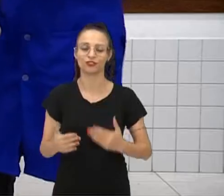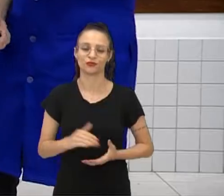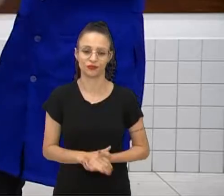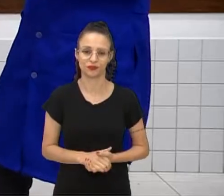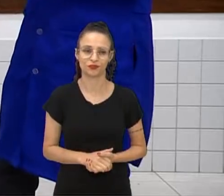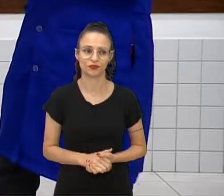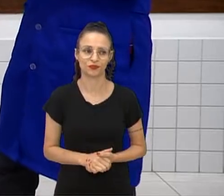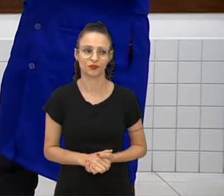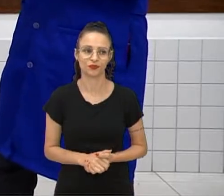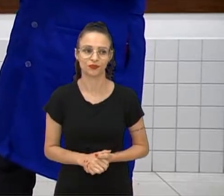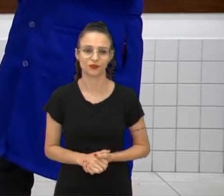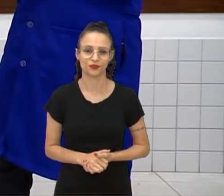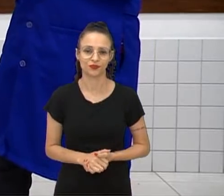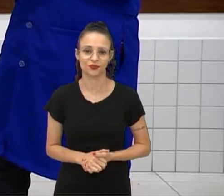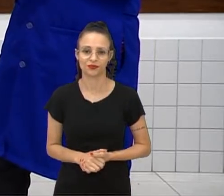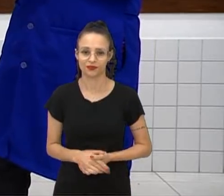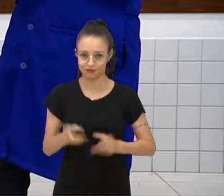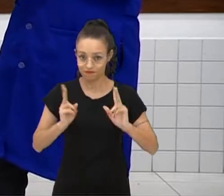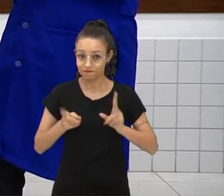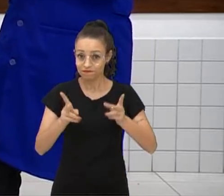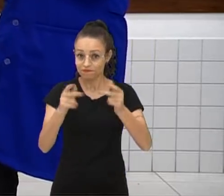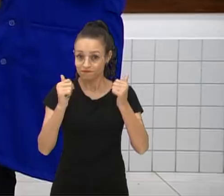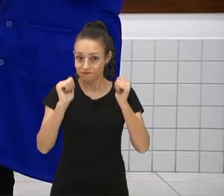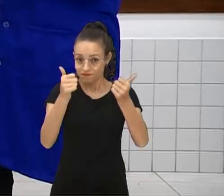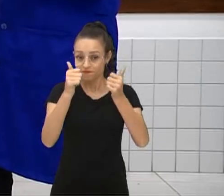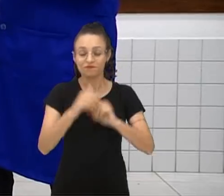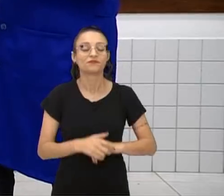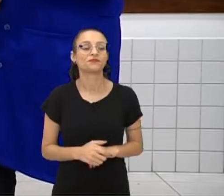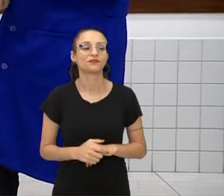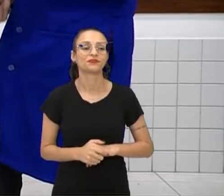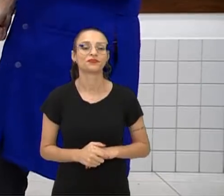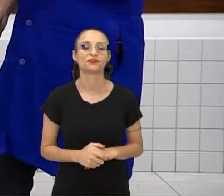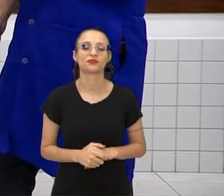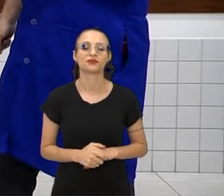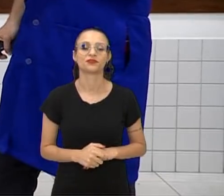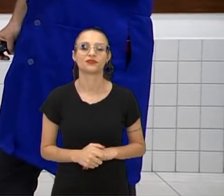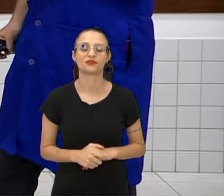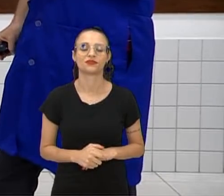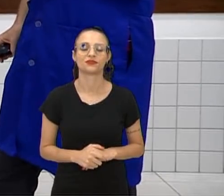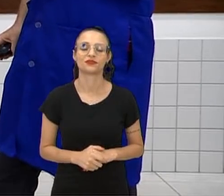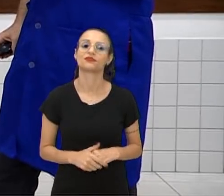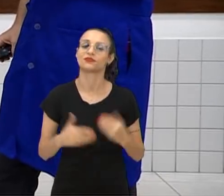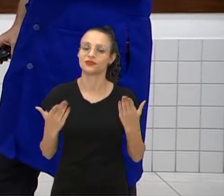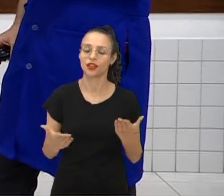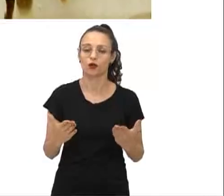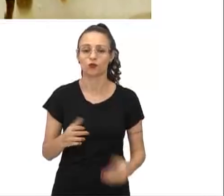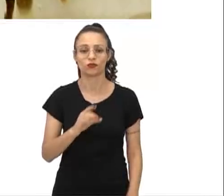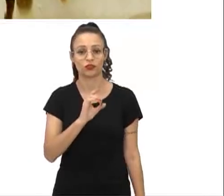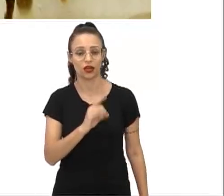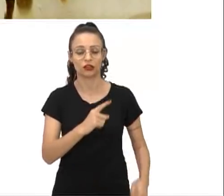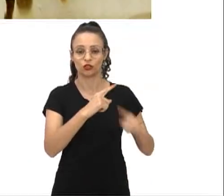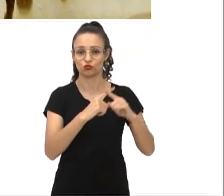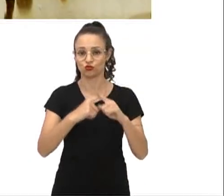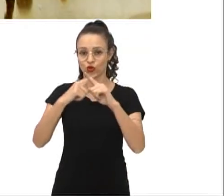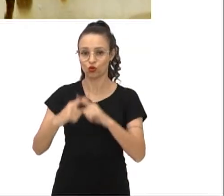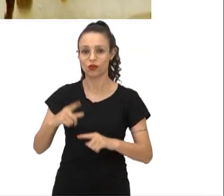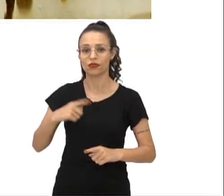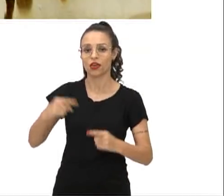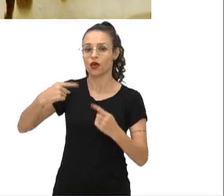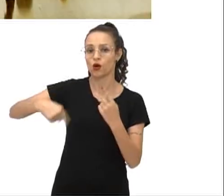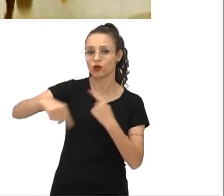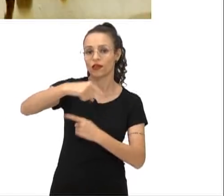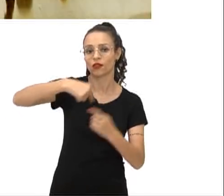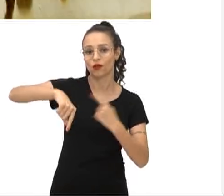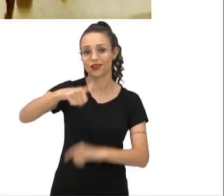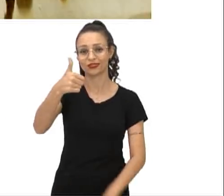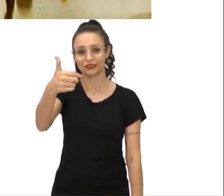arremessos, ok? Podemos continuar, professor Gilson? Continuando. Muito bem. Então, cada jogo é disputado em